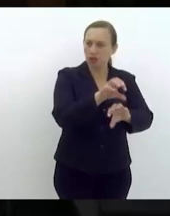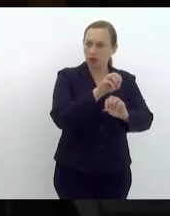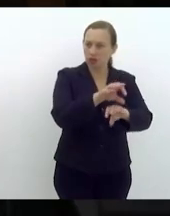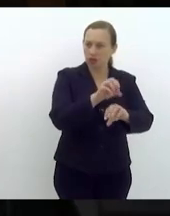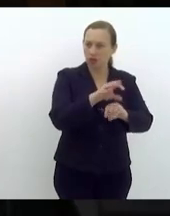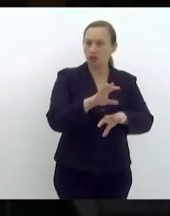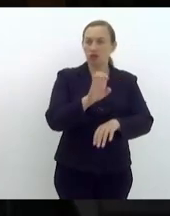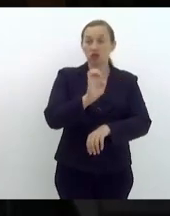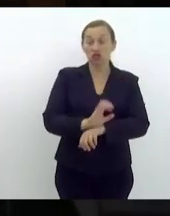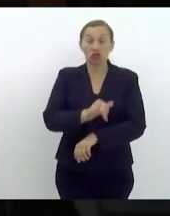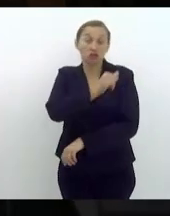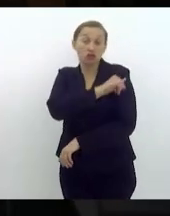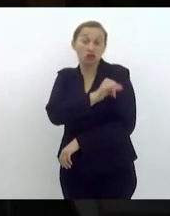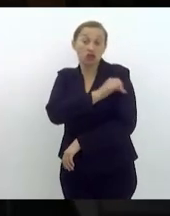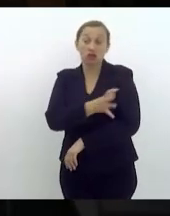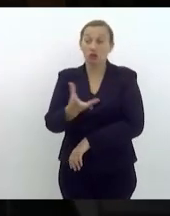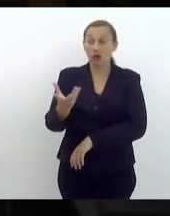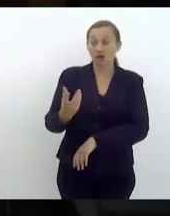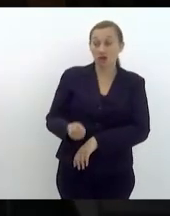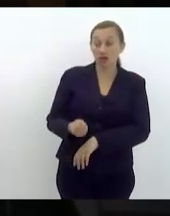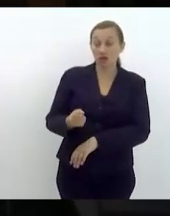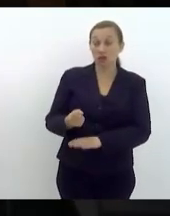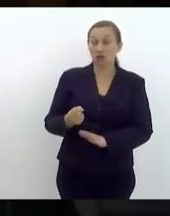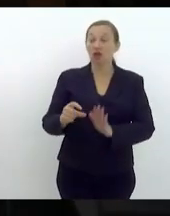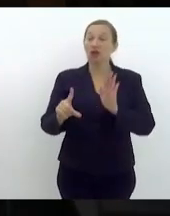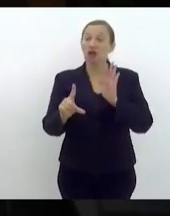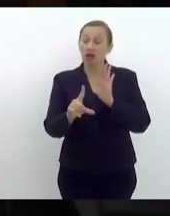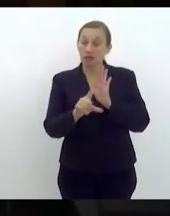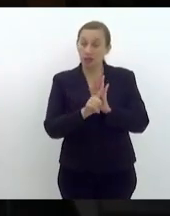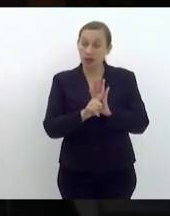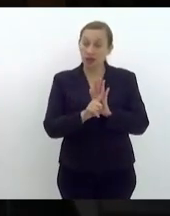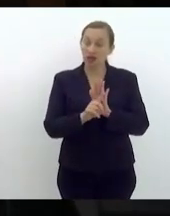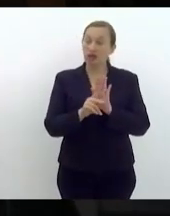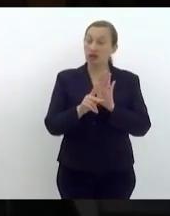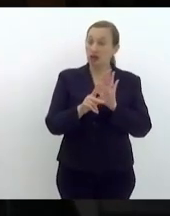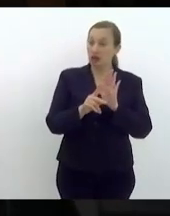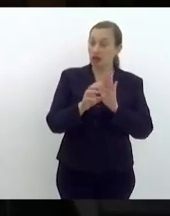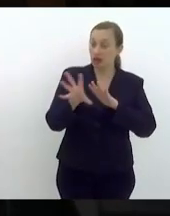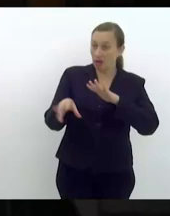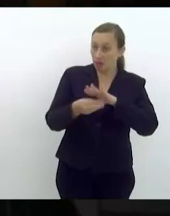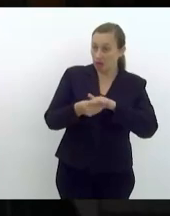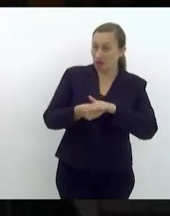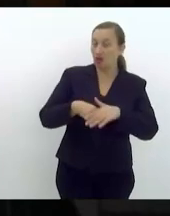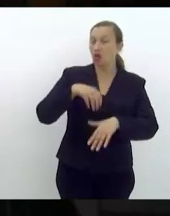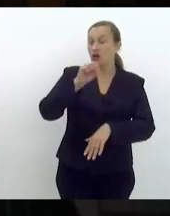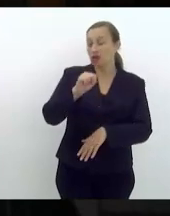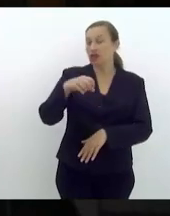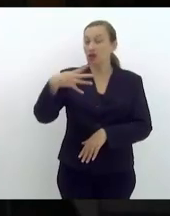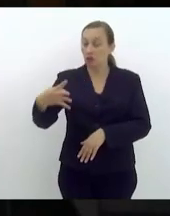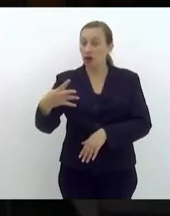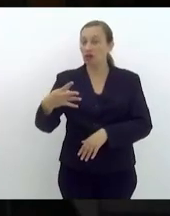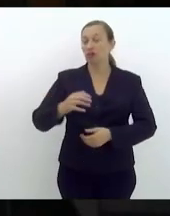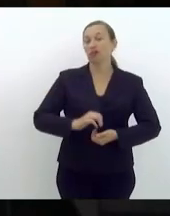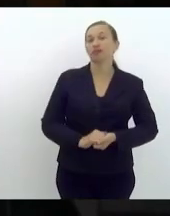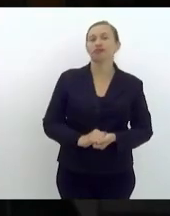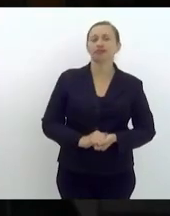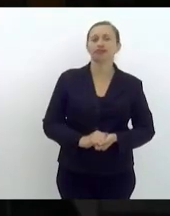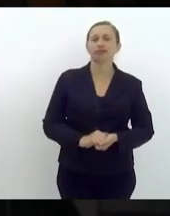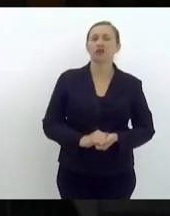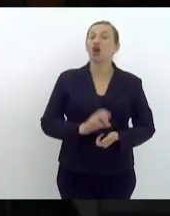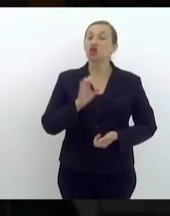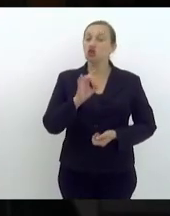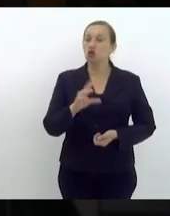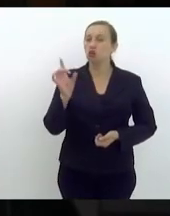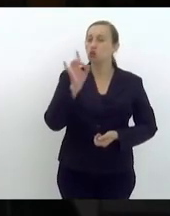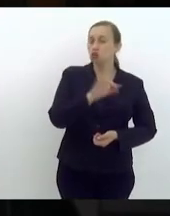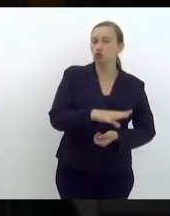Estado do Rio de Janeiro absorveu através da emenda constitucional 84 que prevê a mesmíssima coisa somente